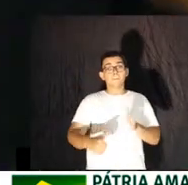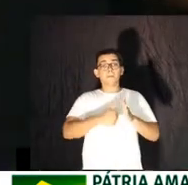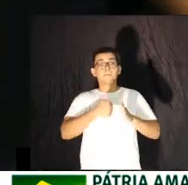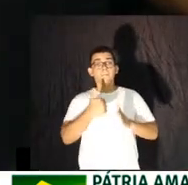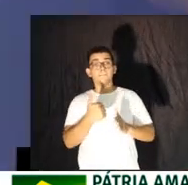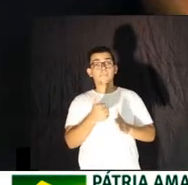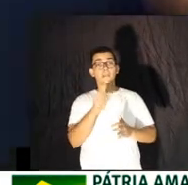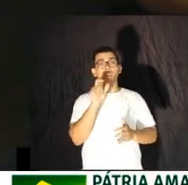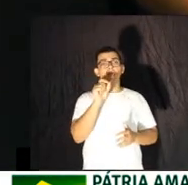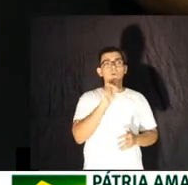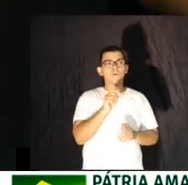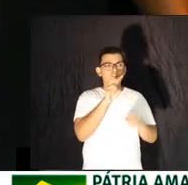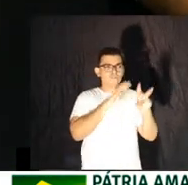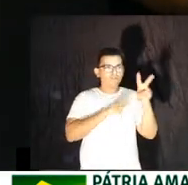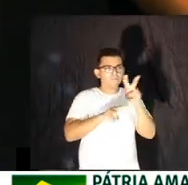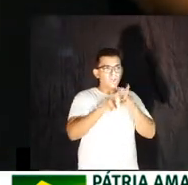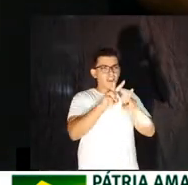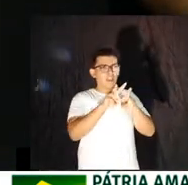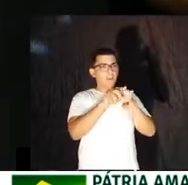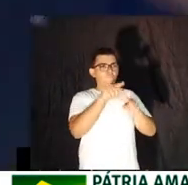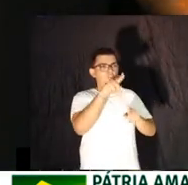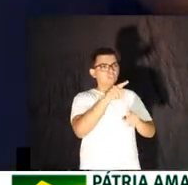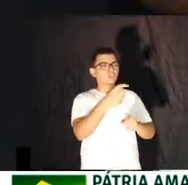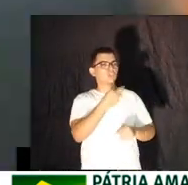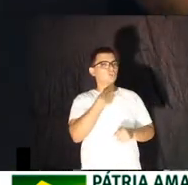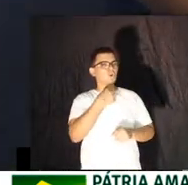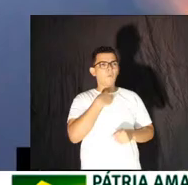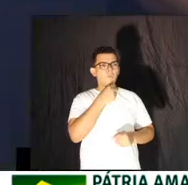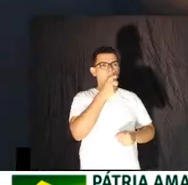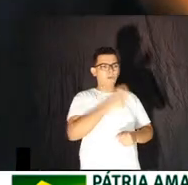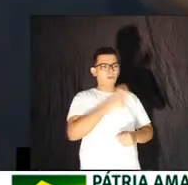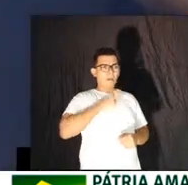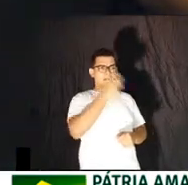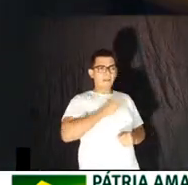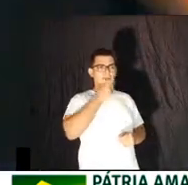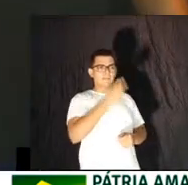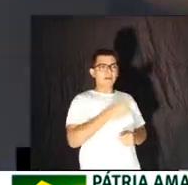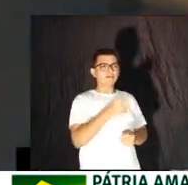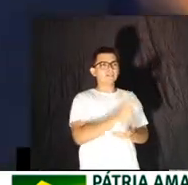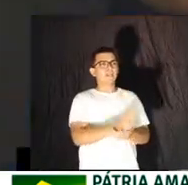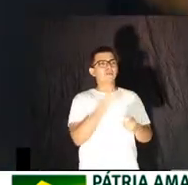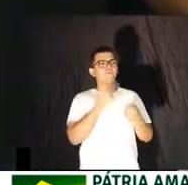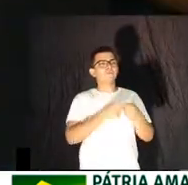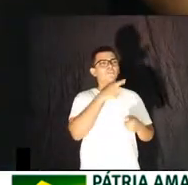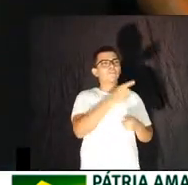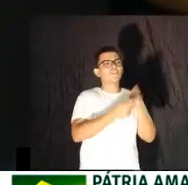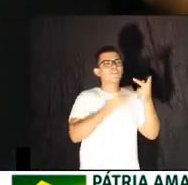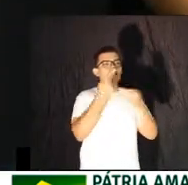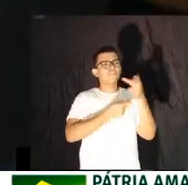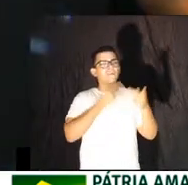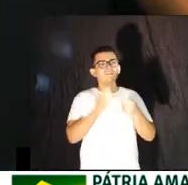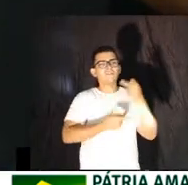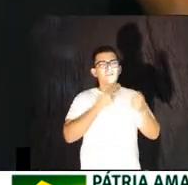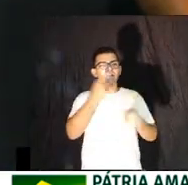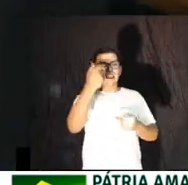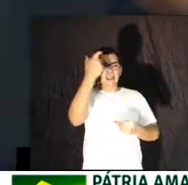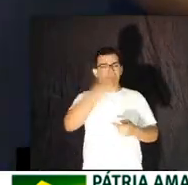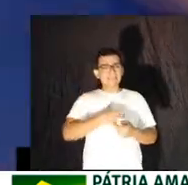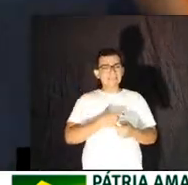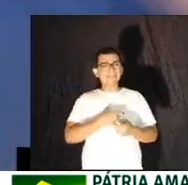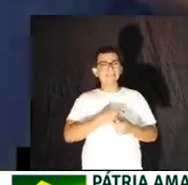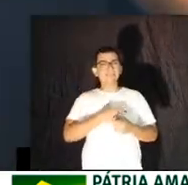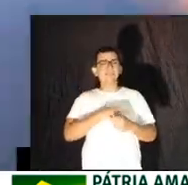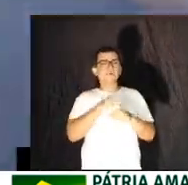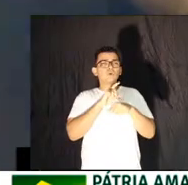Guarde suas armas. Já me machuca tanto suas palavras. Eu